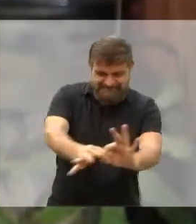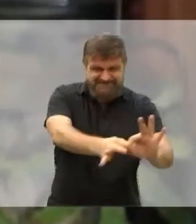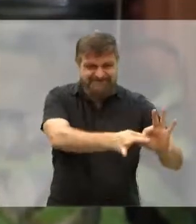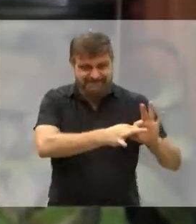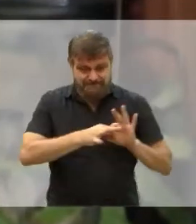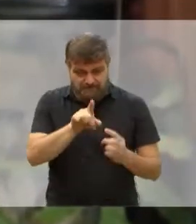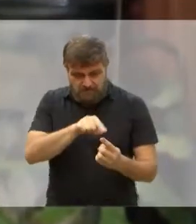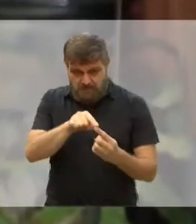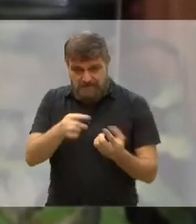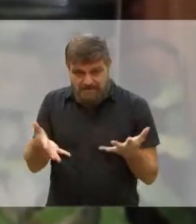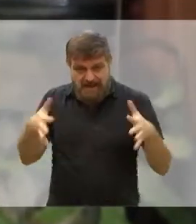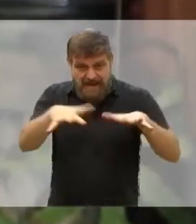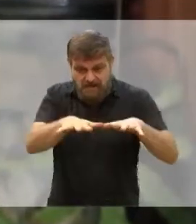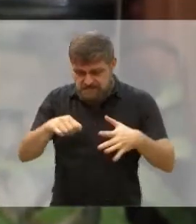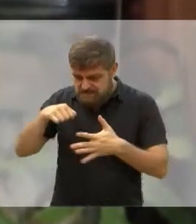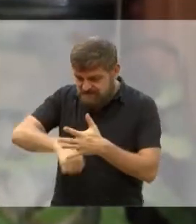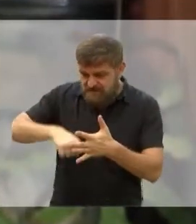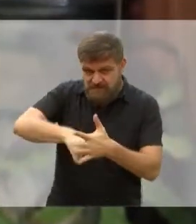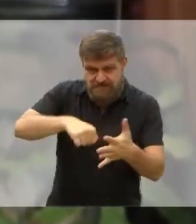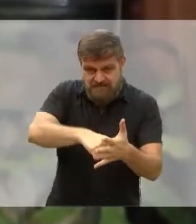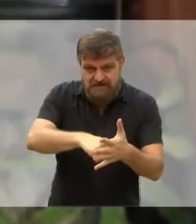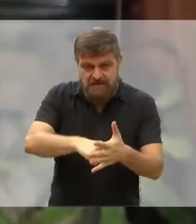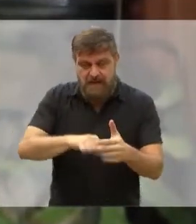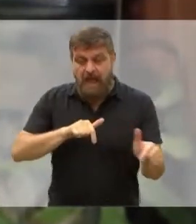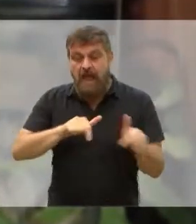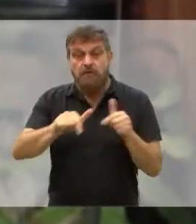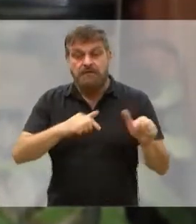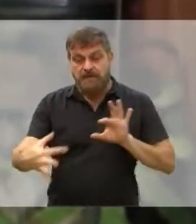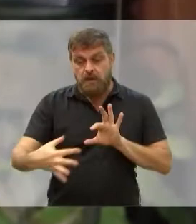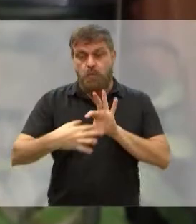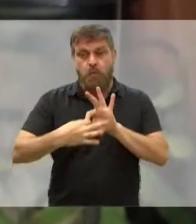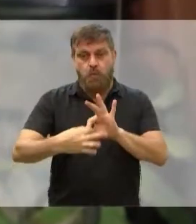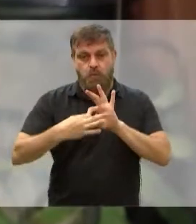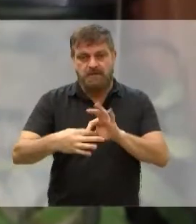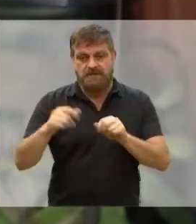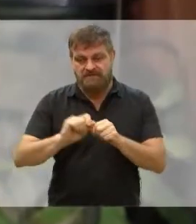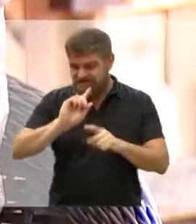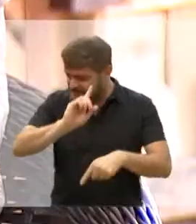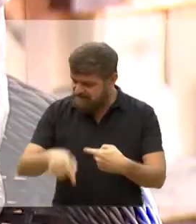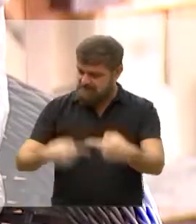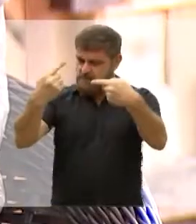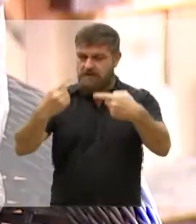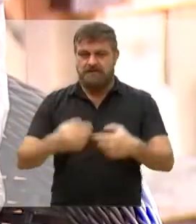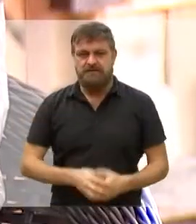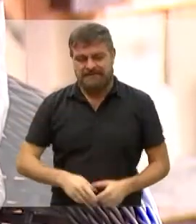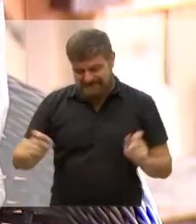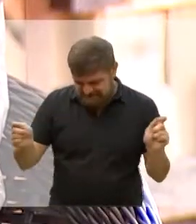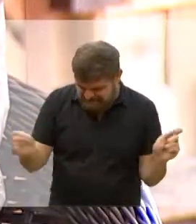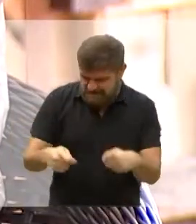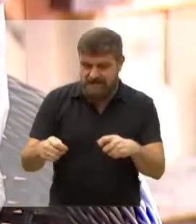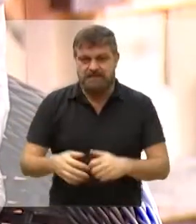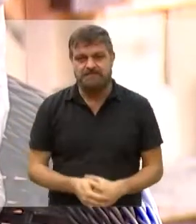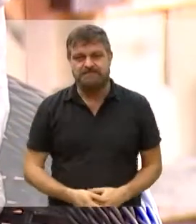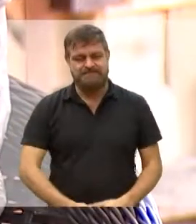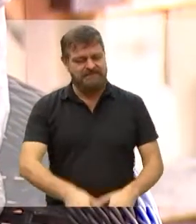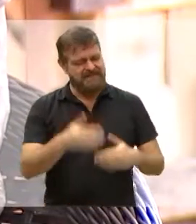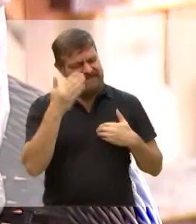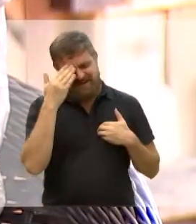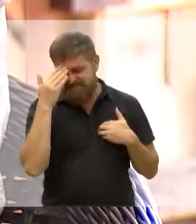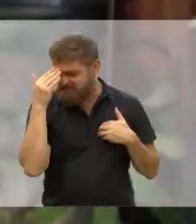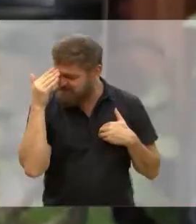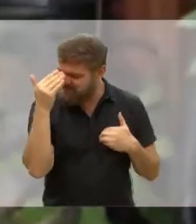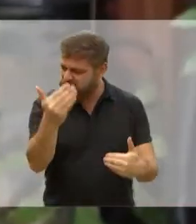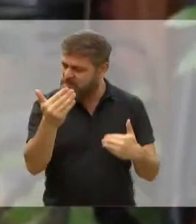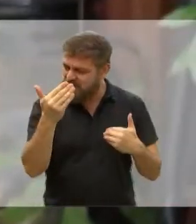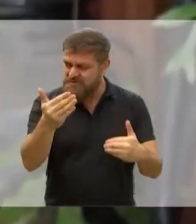grupo para lutar pela inclusão social e esse trabalho em grupo é que vai trazer muitas conquistas para a gente. Matheus, muito obrigada